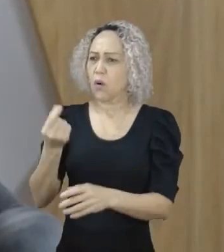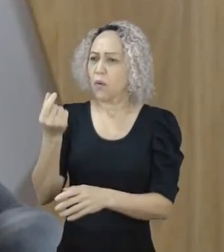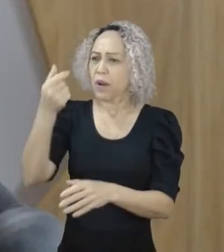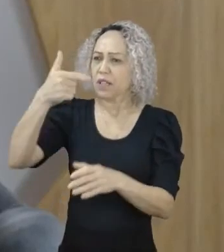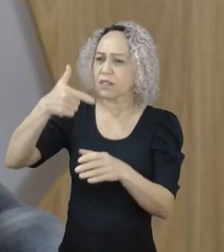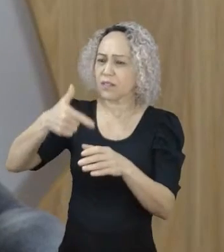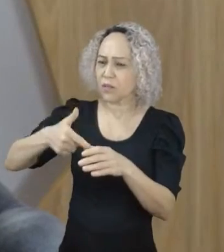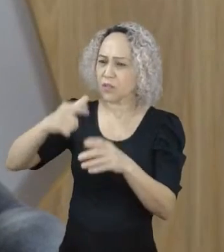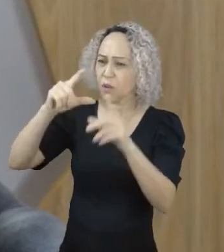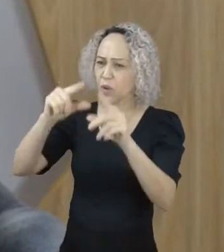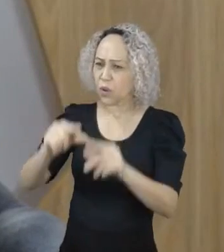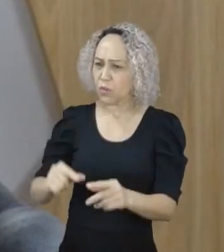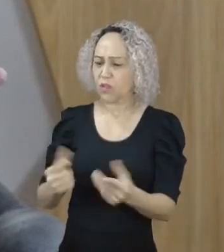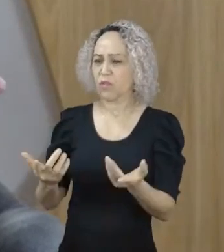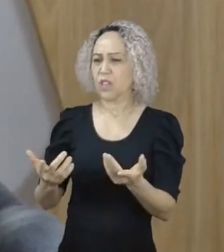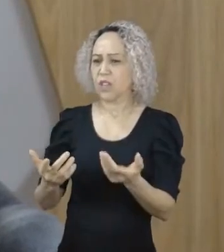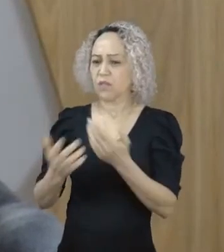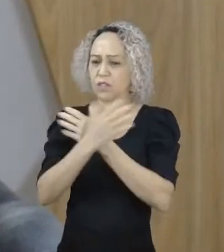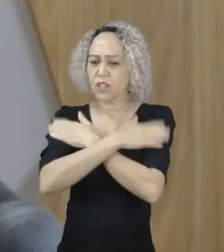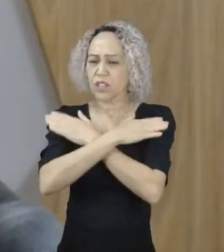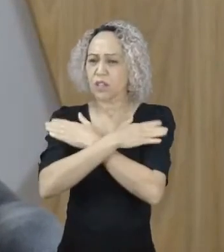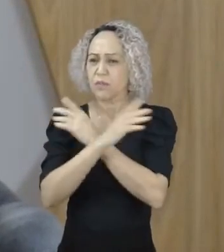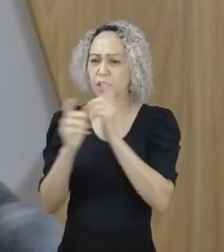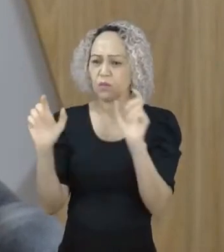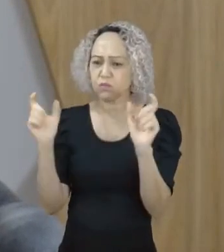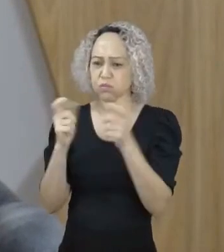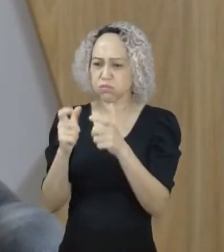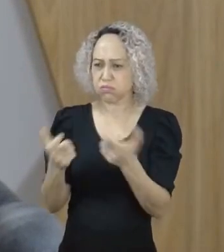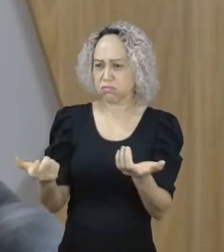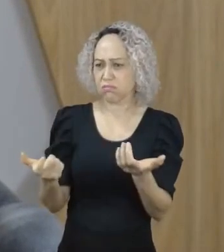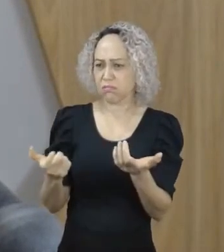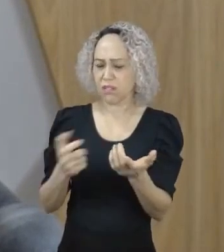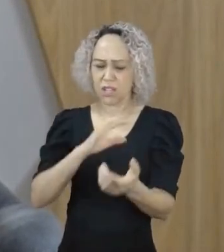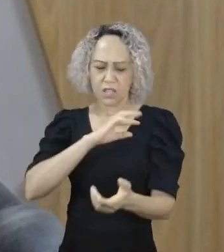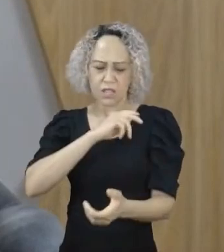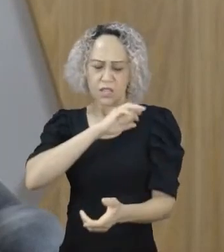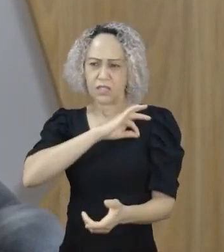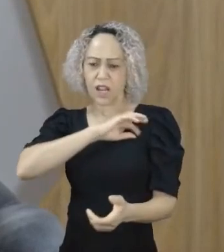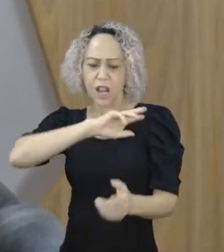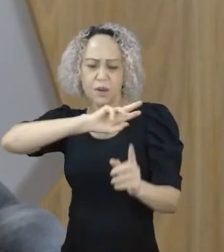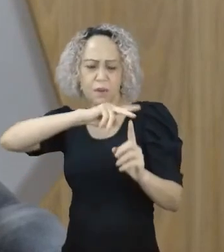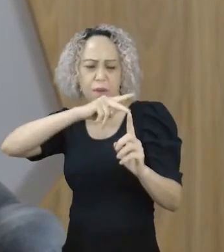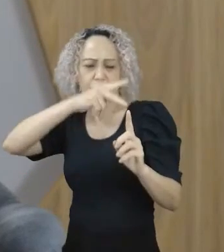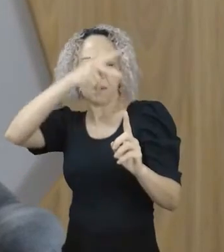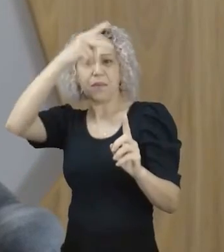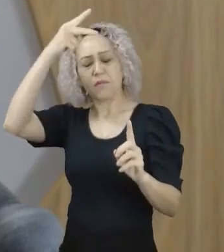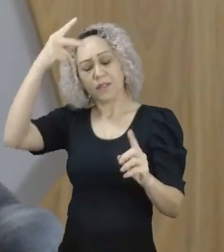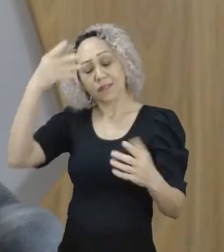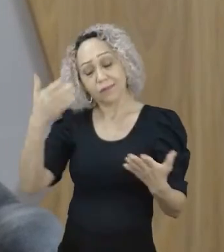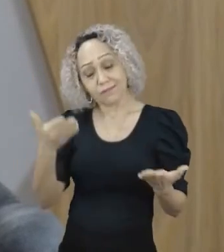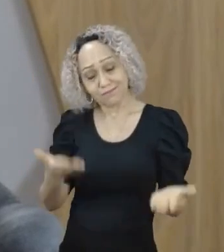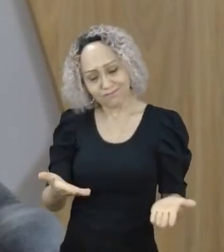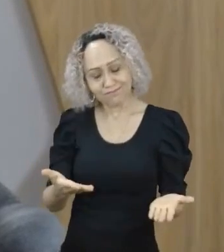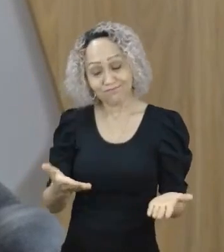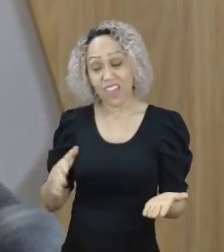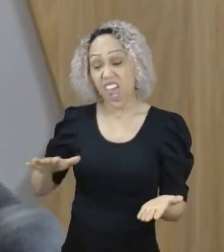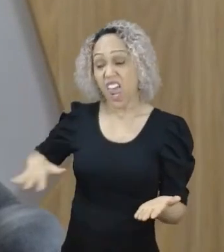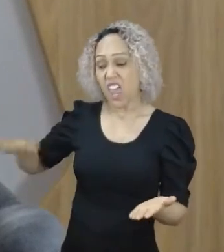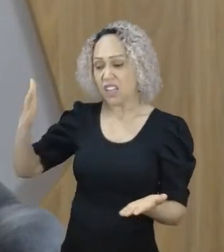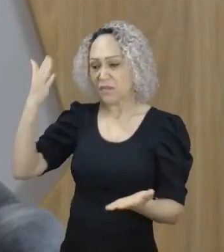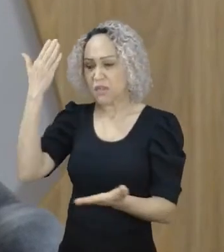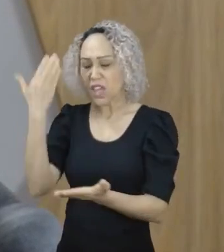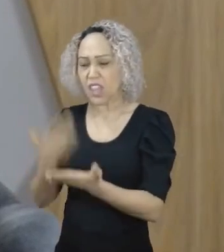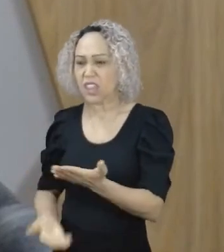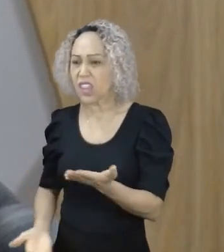aumentou o salário mínimo. Eles vão falar o que de economia? Né? Eles perderam o discurso na educação,